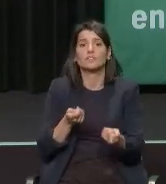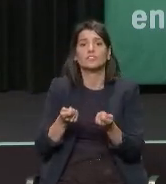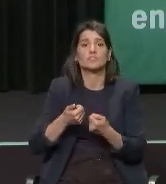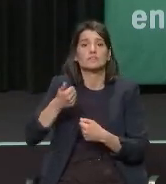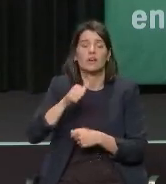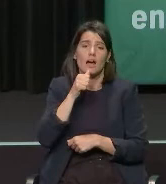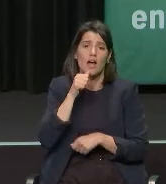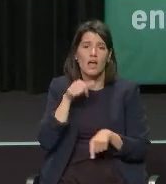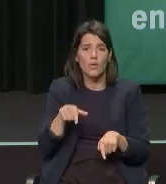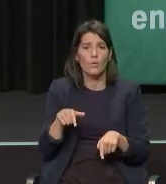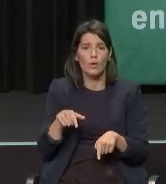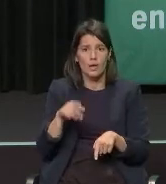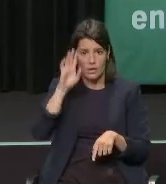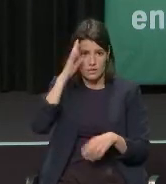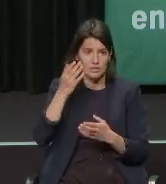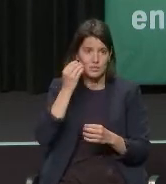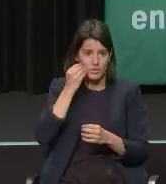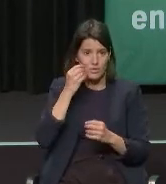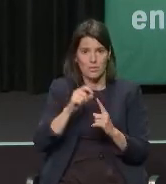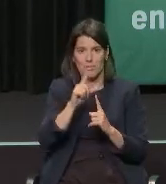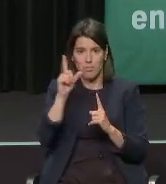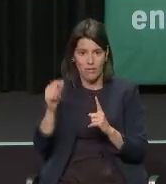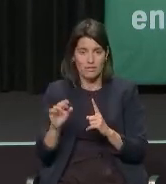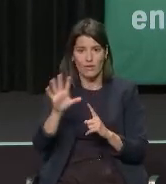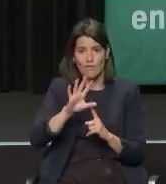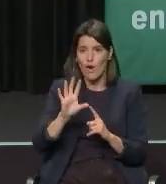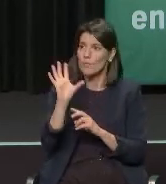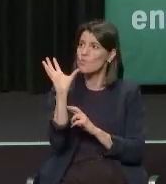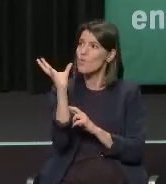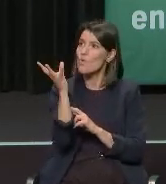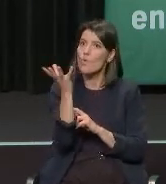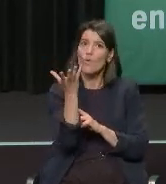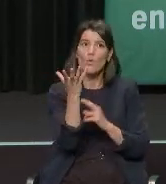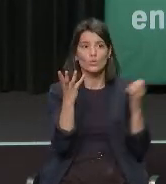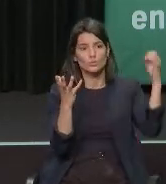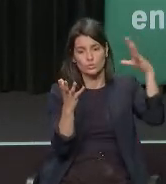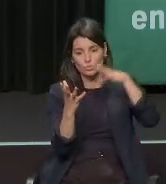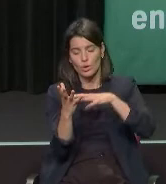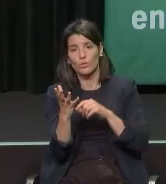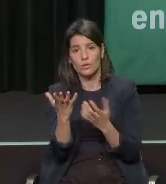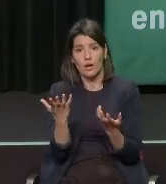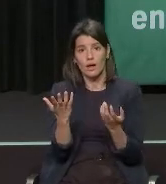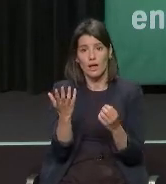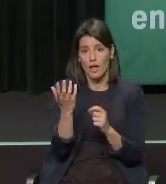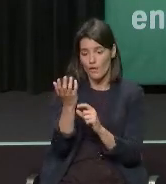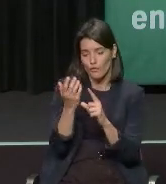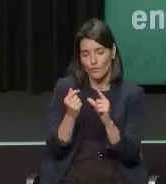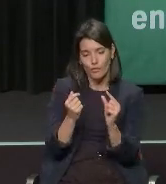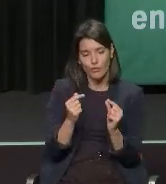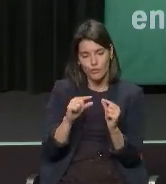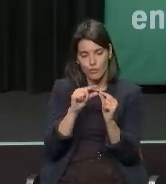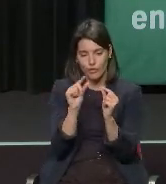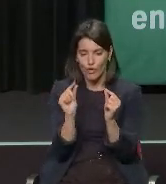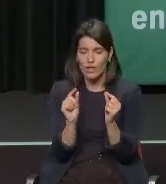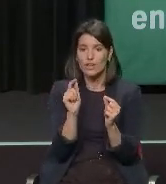de noção de como é que funciona a fisiologia das plantas e a fotossíntese, as plantas têm aquelas aberturinhas nas folhas chamadas